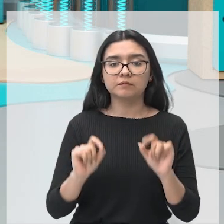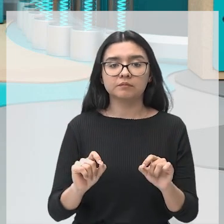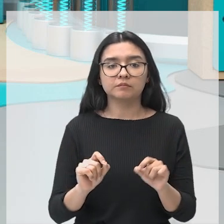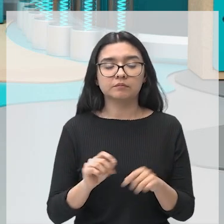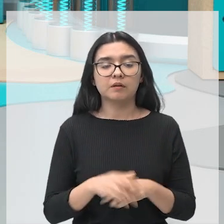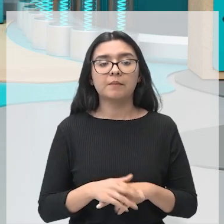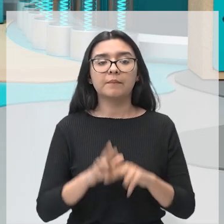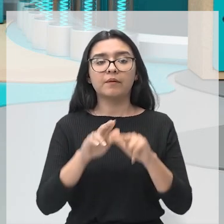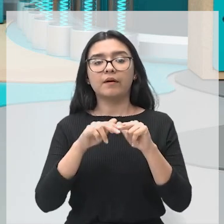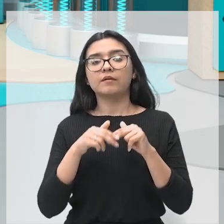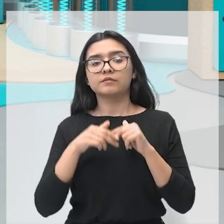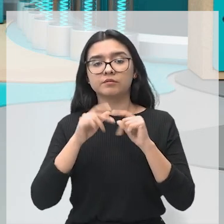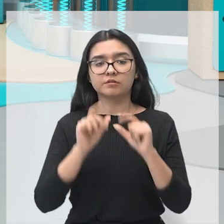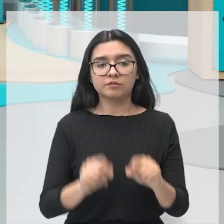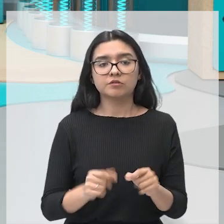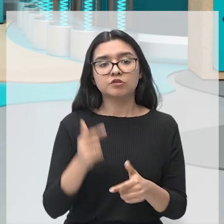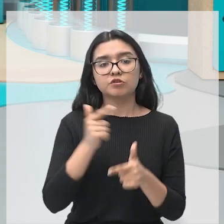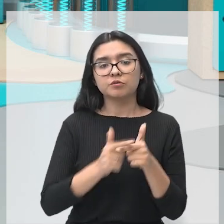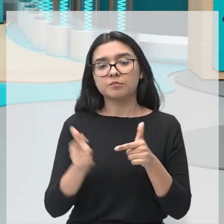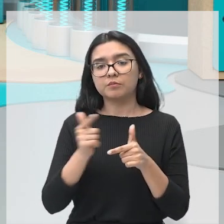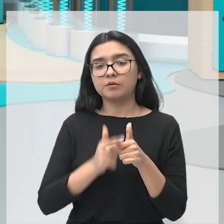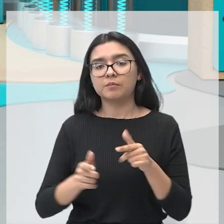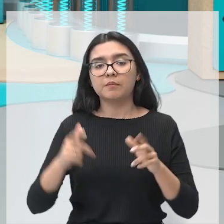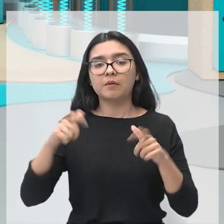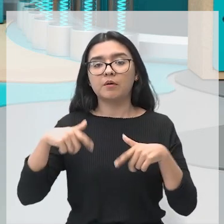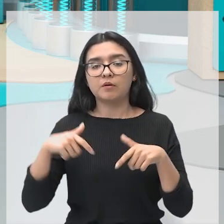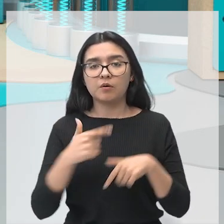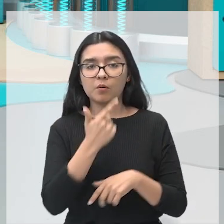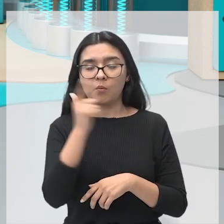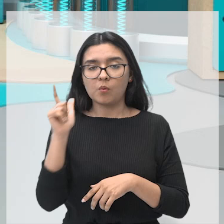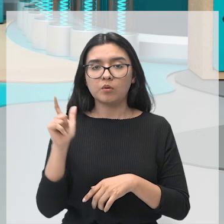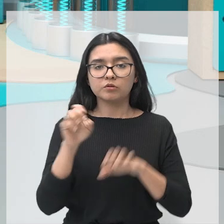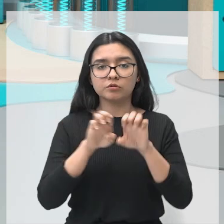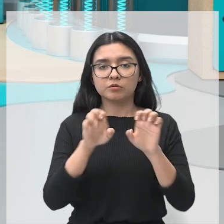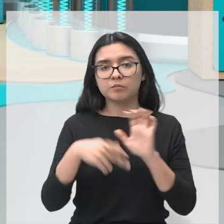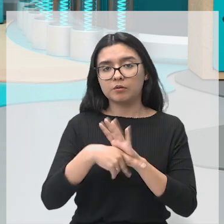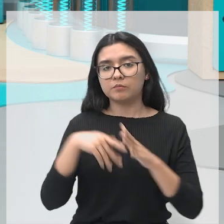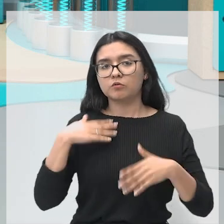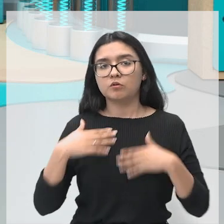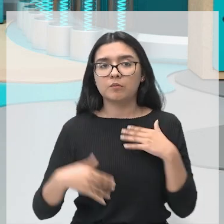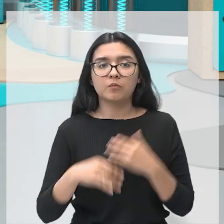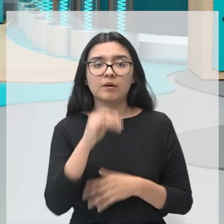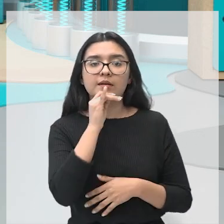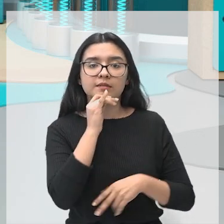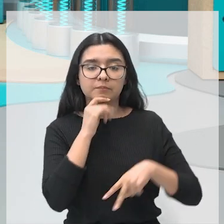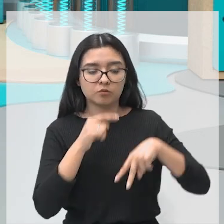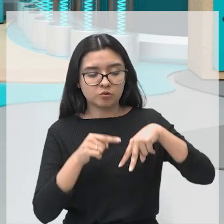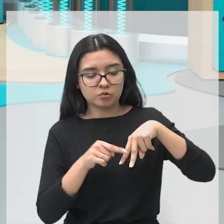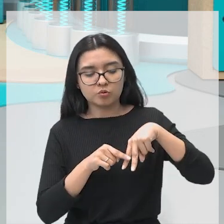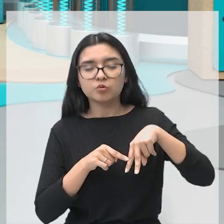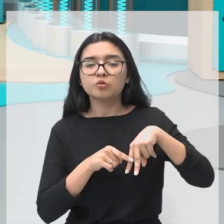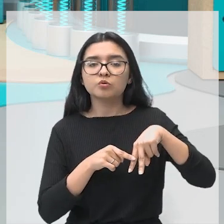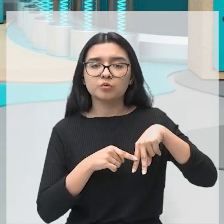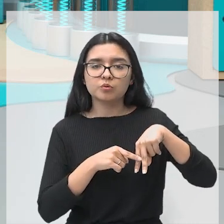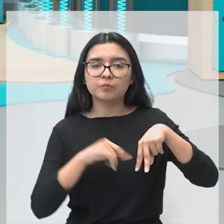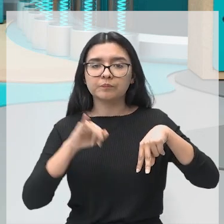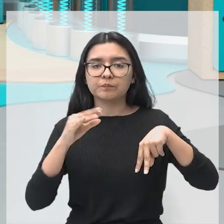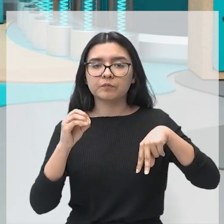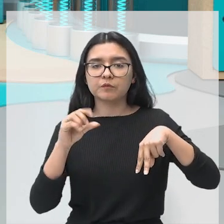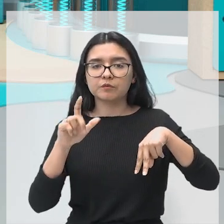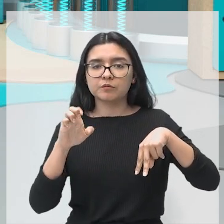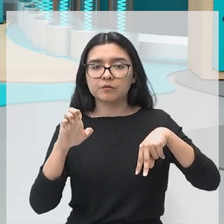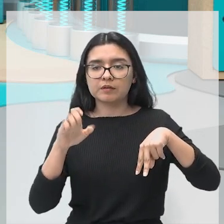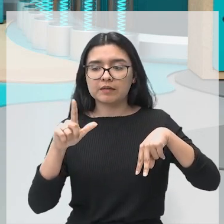são resultado de desvios que aparecem em outras estruturas, como o joelho. Olha só, a gente vai ter aí o